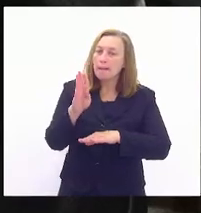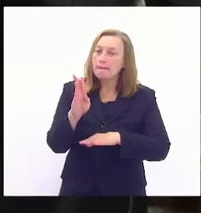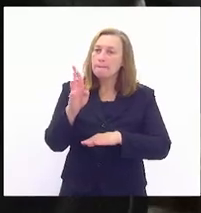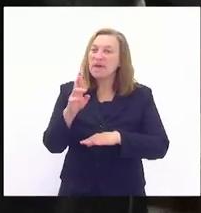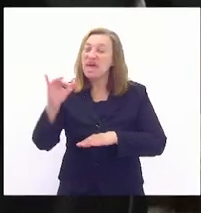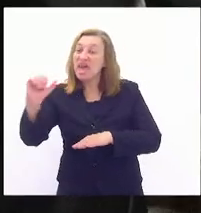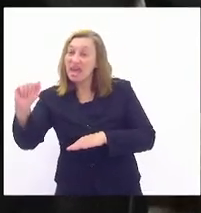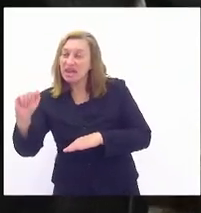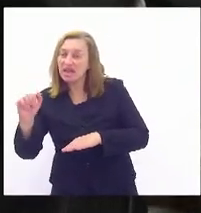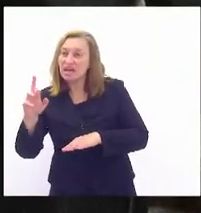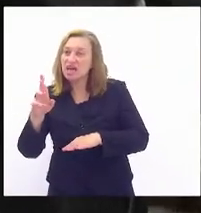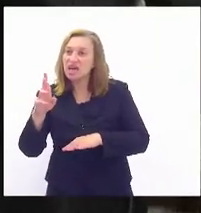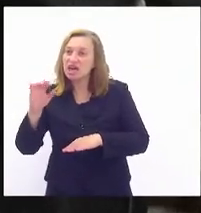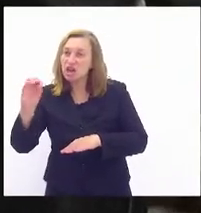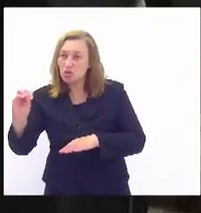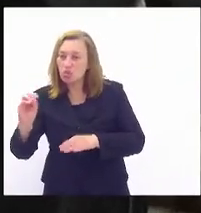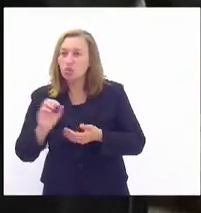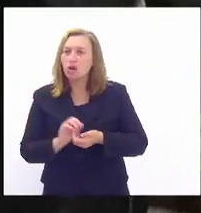vê